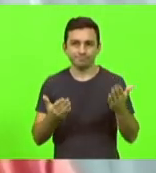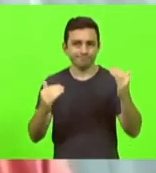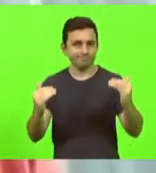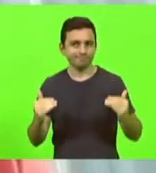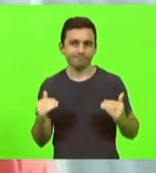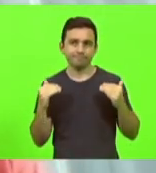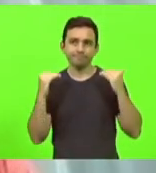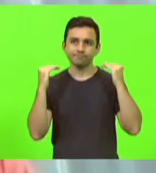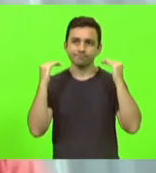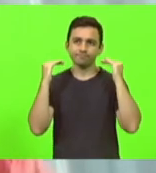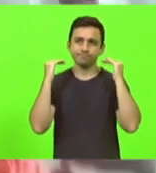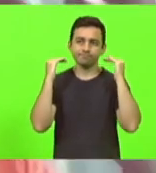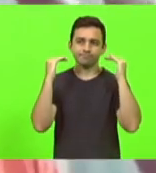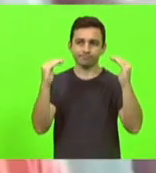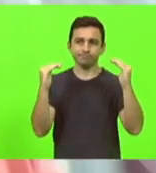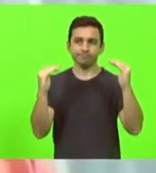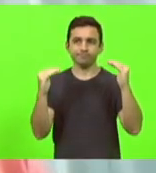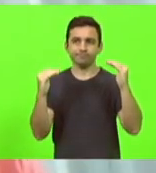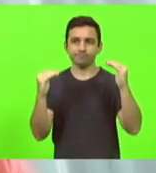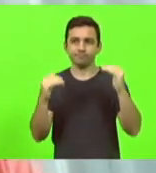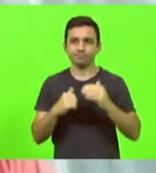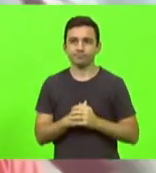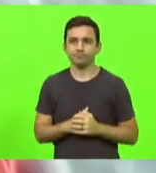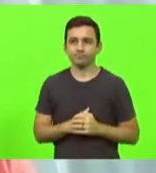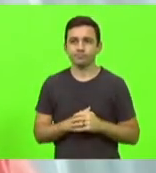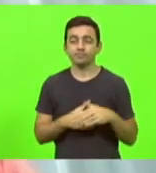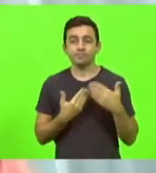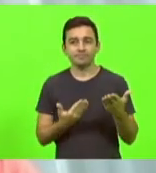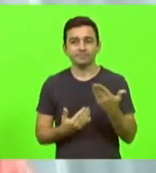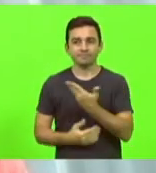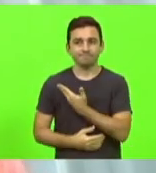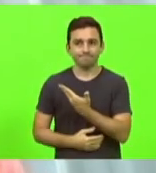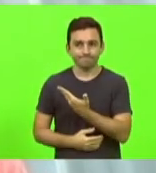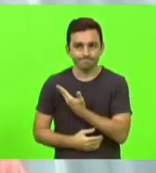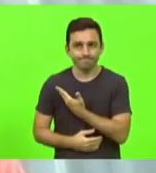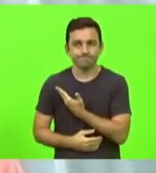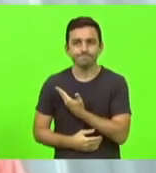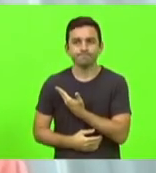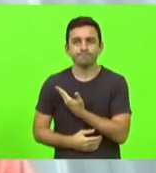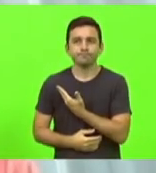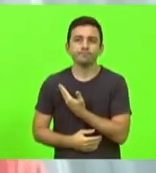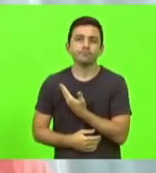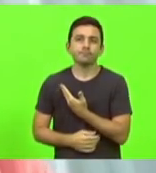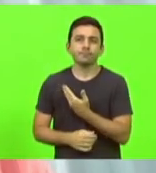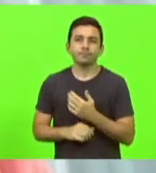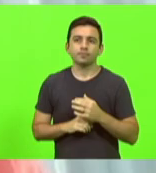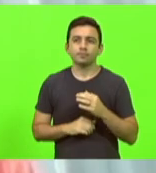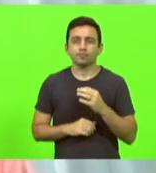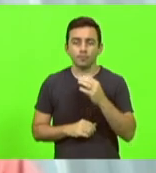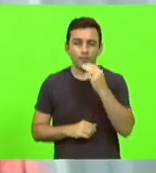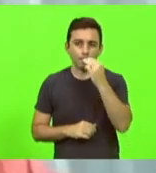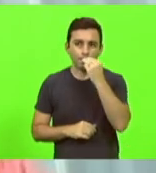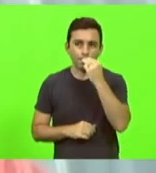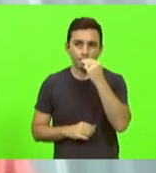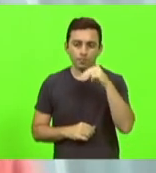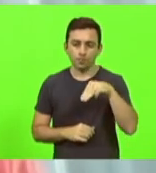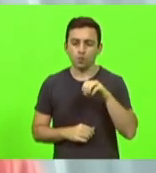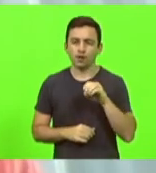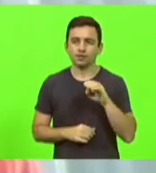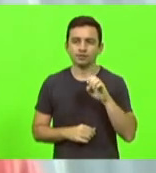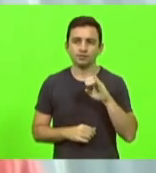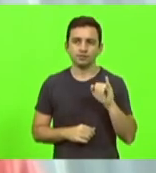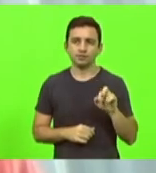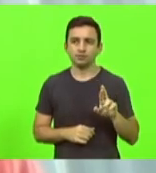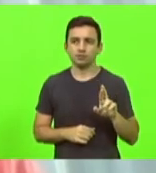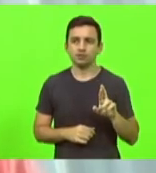não vou dizer o homem da lancha, né, mas é que é o grande companheiro, o grande amigo, certo, Moacir Sopelsa.